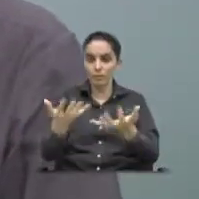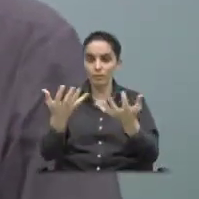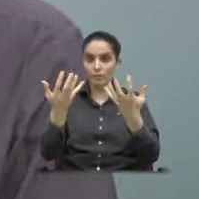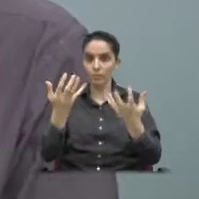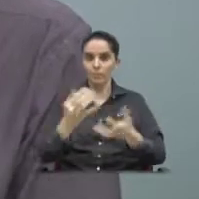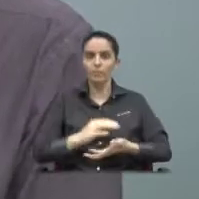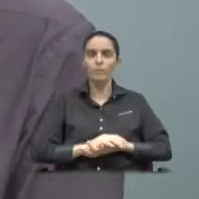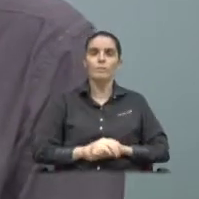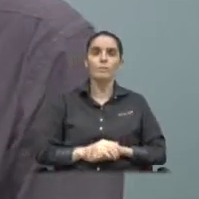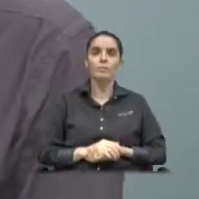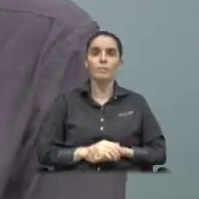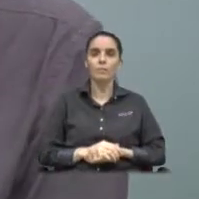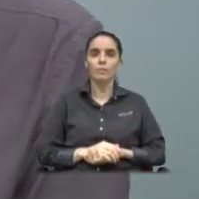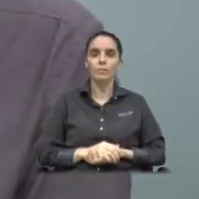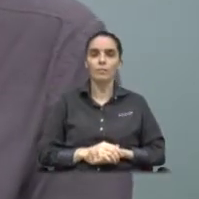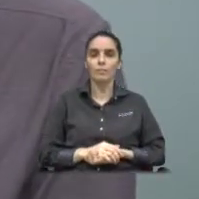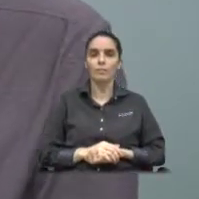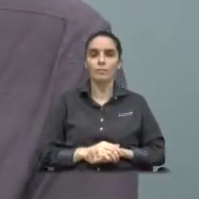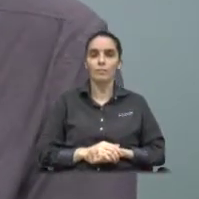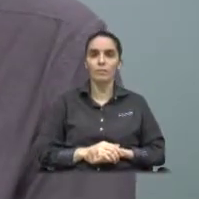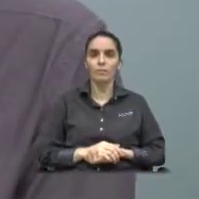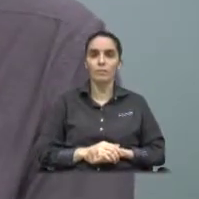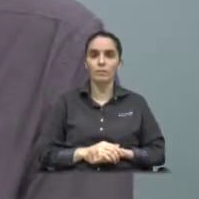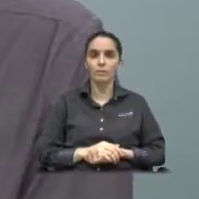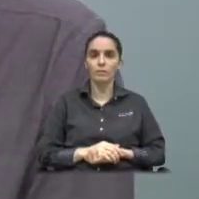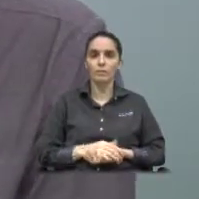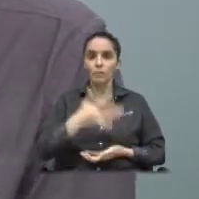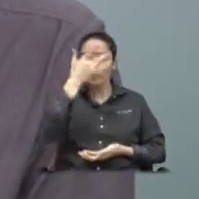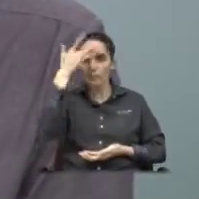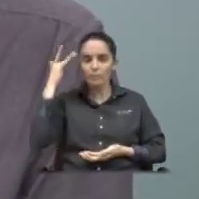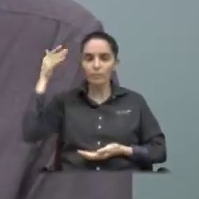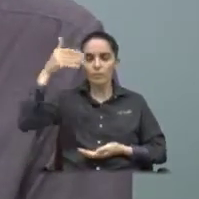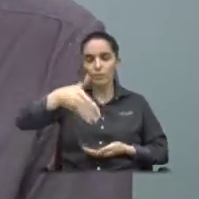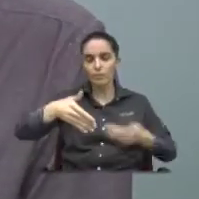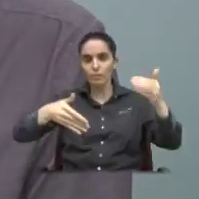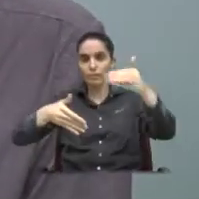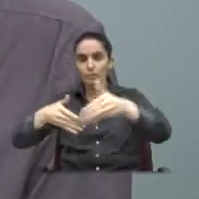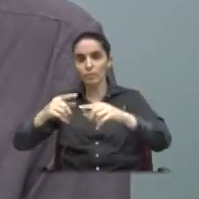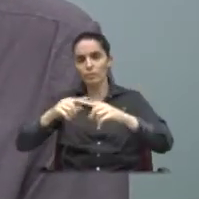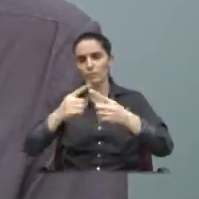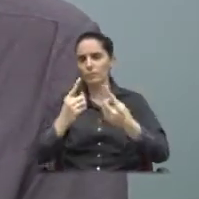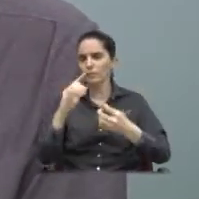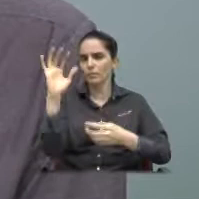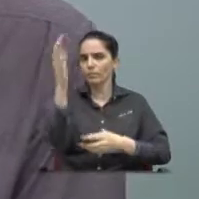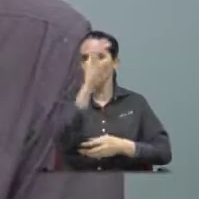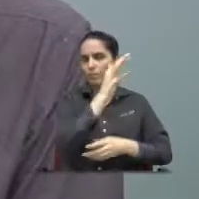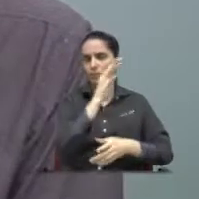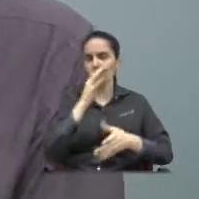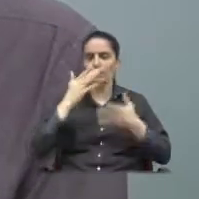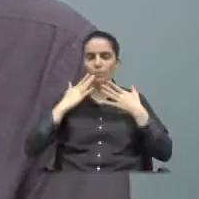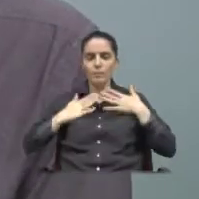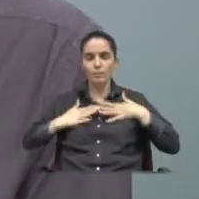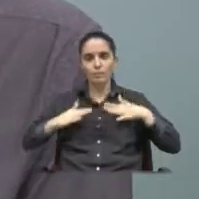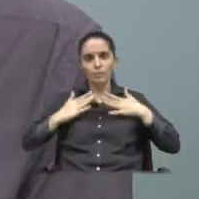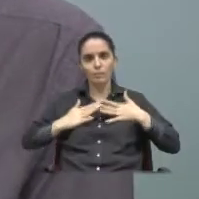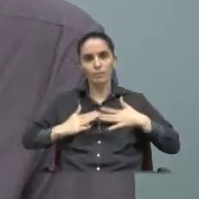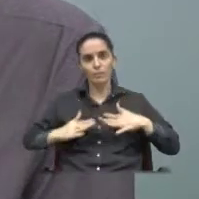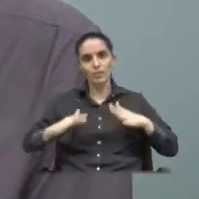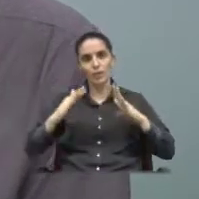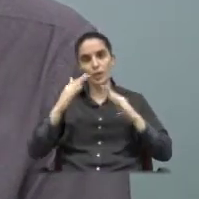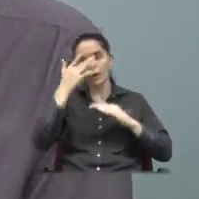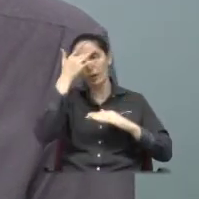maior movimento naquele local. Mas nós sabemos que ali é uma praça muito tranquila, de moradores